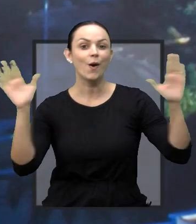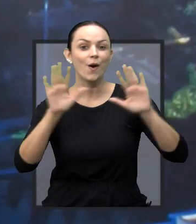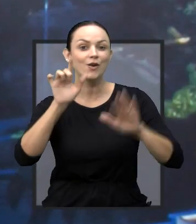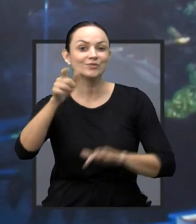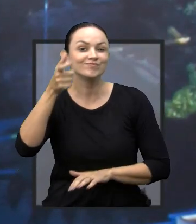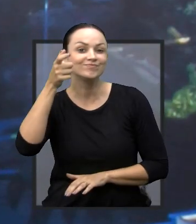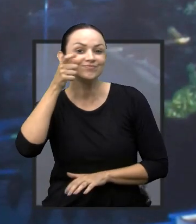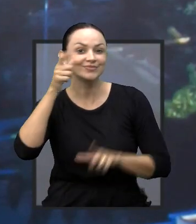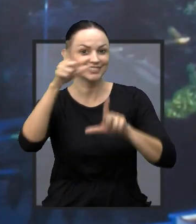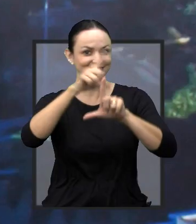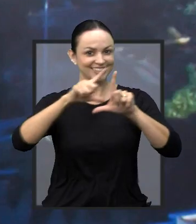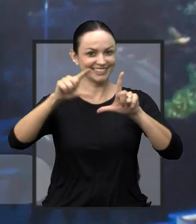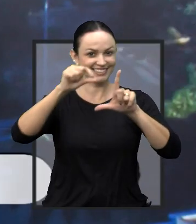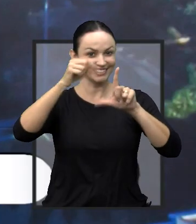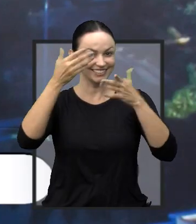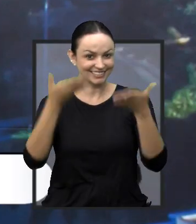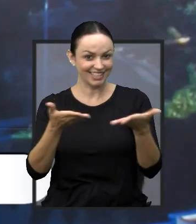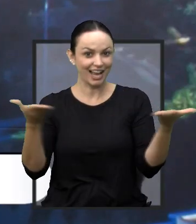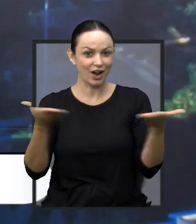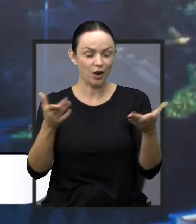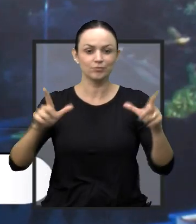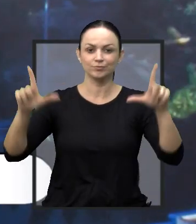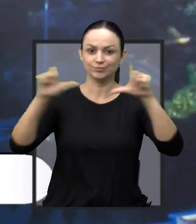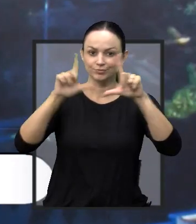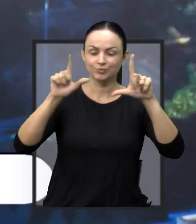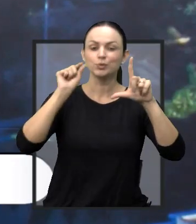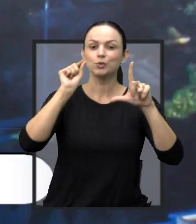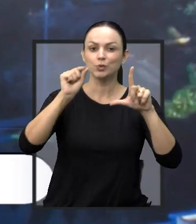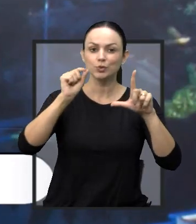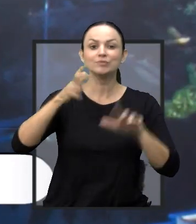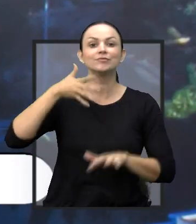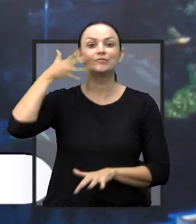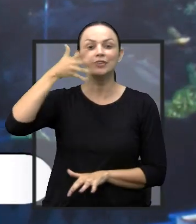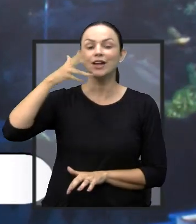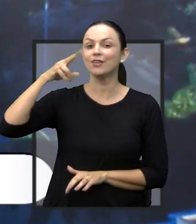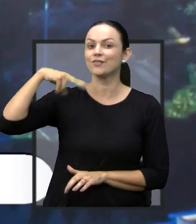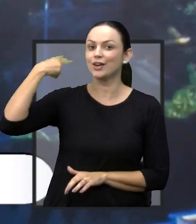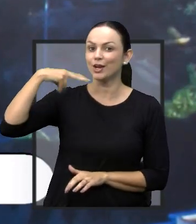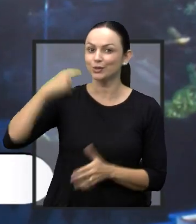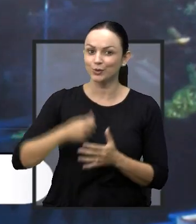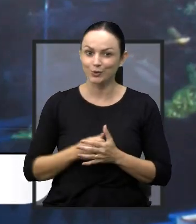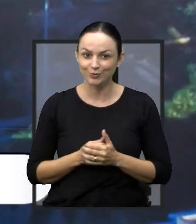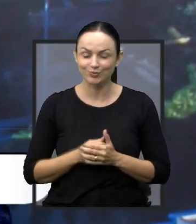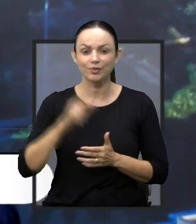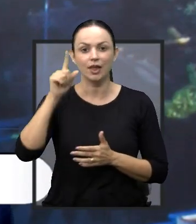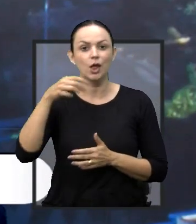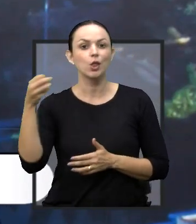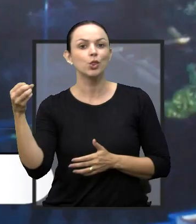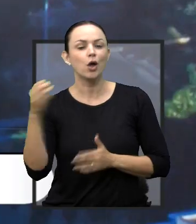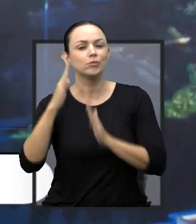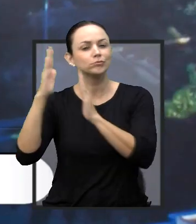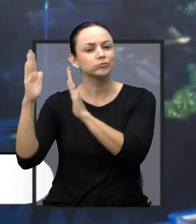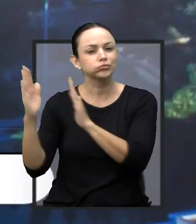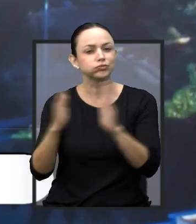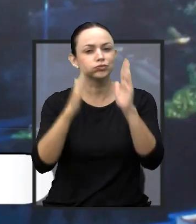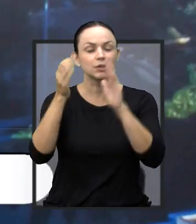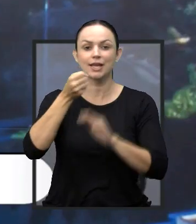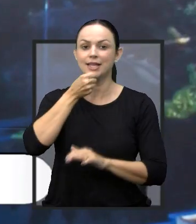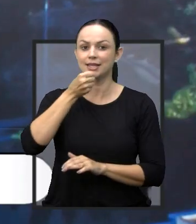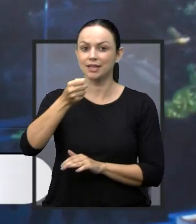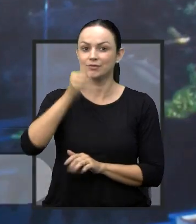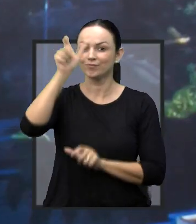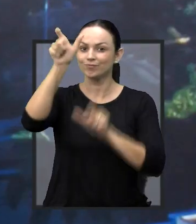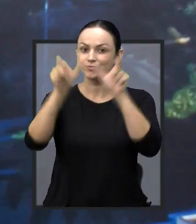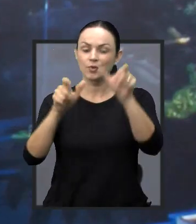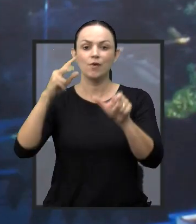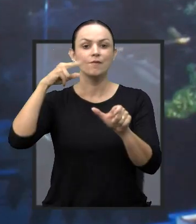Olá para você ligado na TV Câmara Jaú, está entrando no ar mais uma edição do programa Fala Vereador. Esta é uma nova rodada de entrevistas